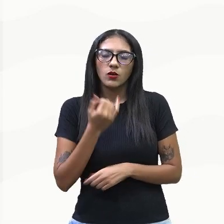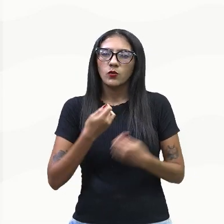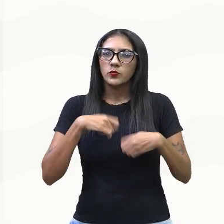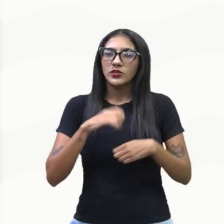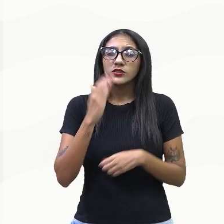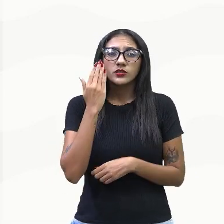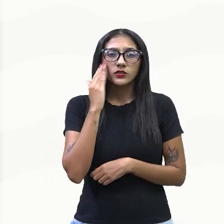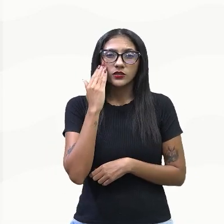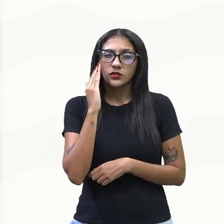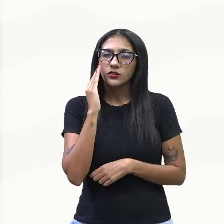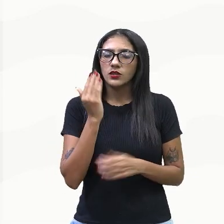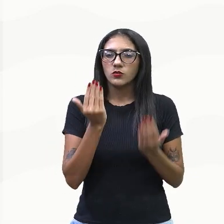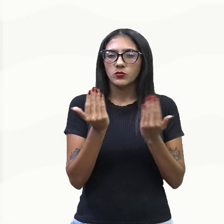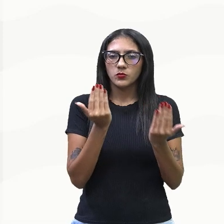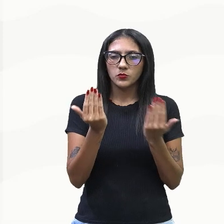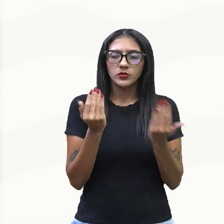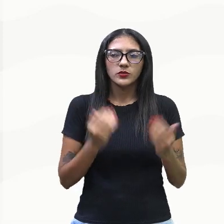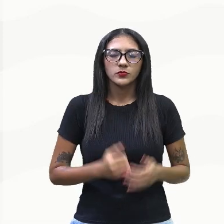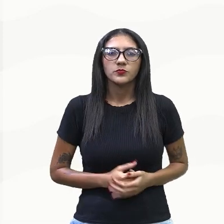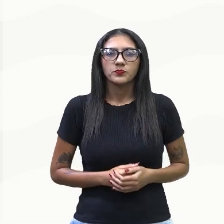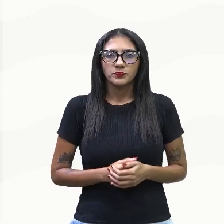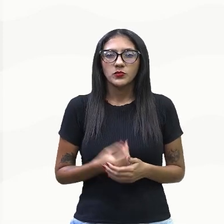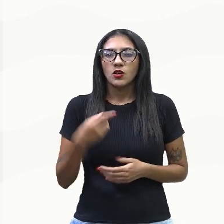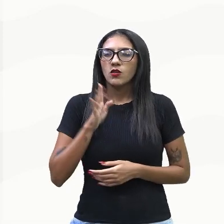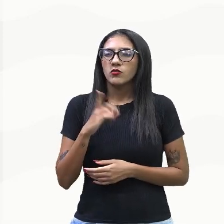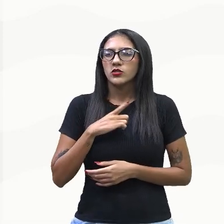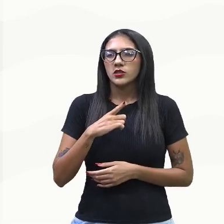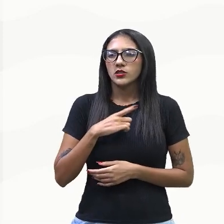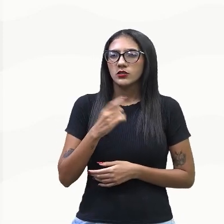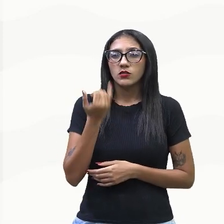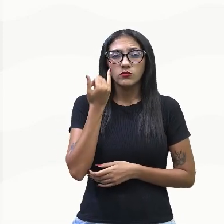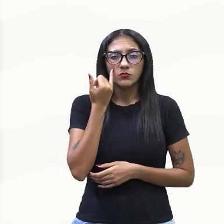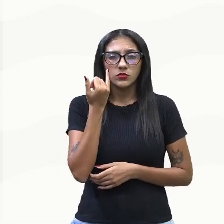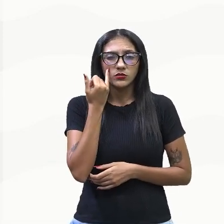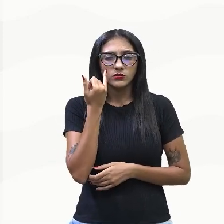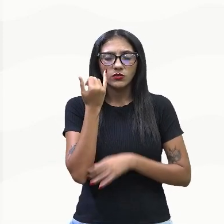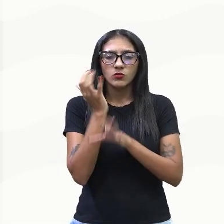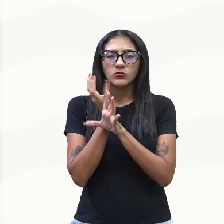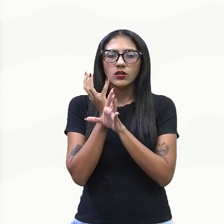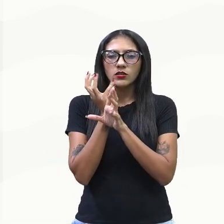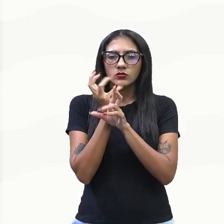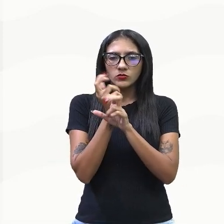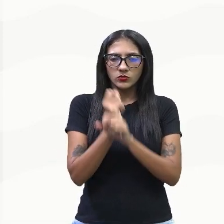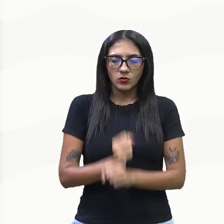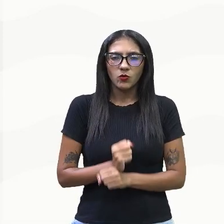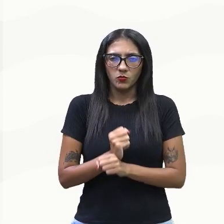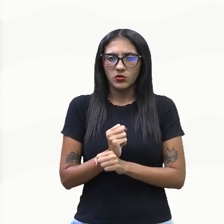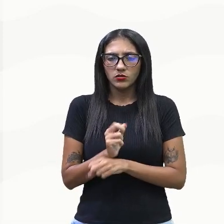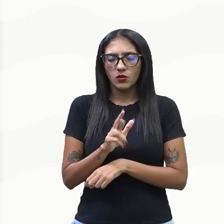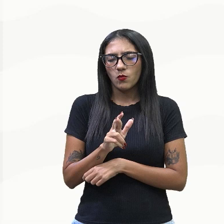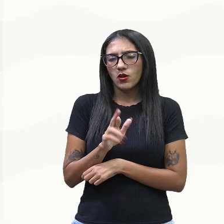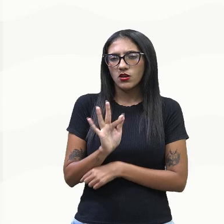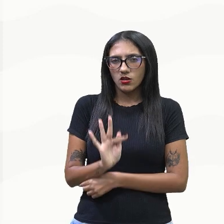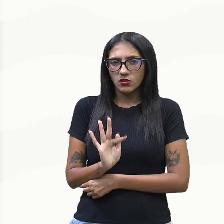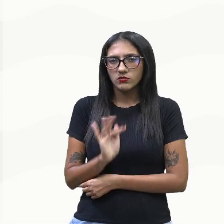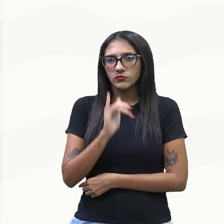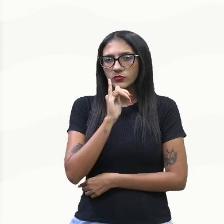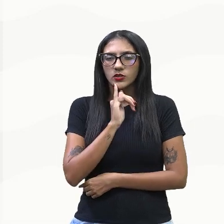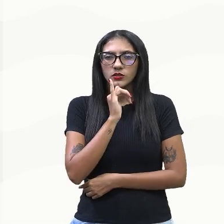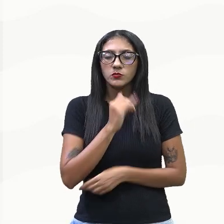interpretá-lo, certo? Você tem agora o resultado final, ok? Tem o resultado final, RF? Tem. Aí nós